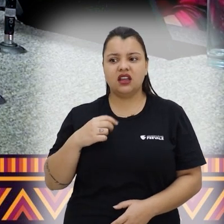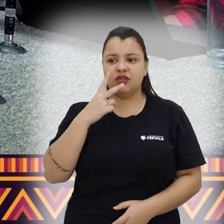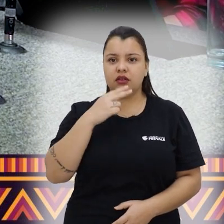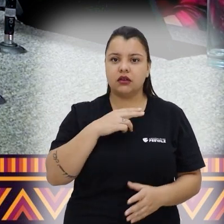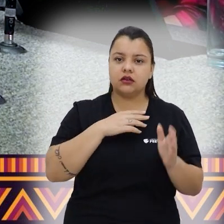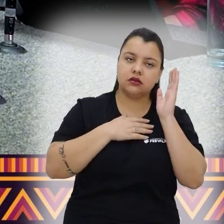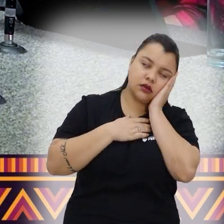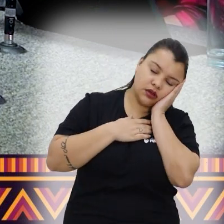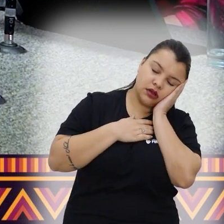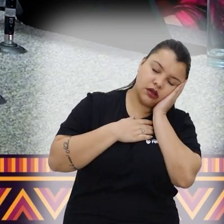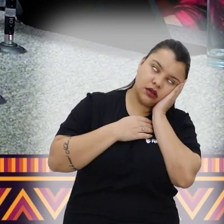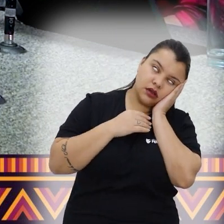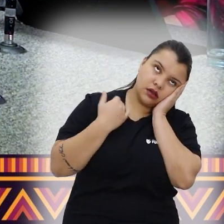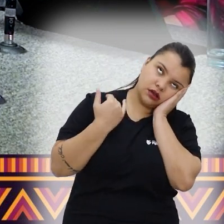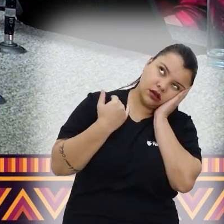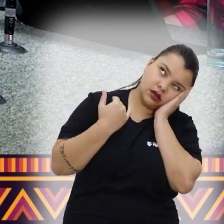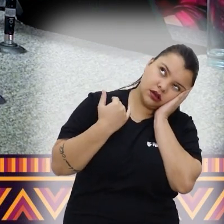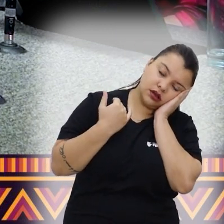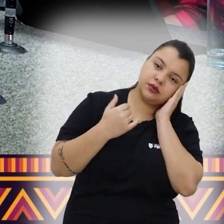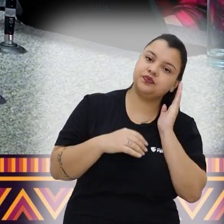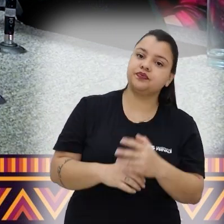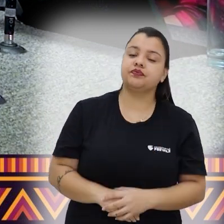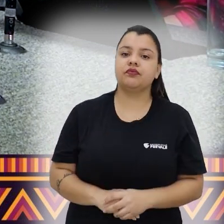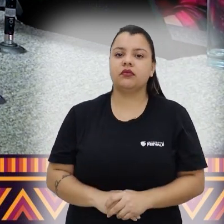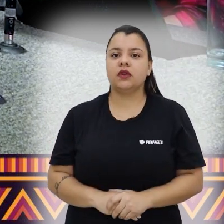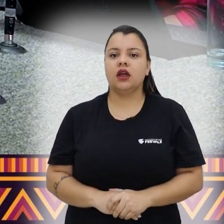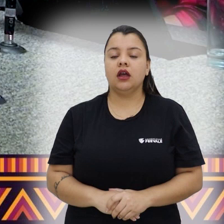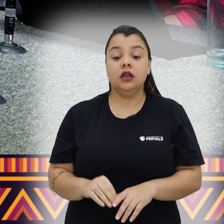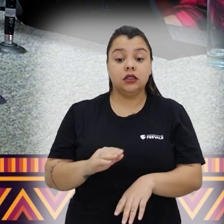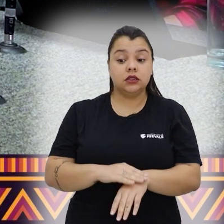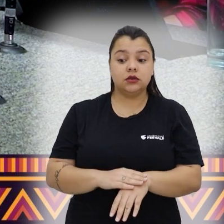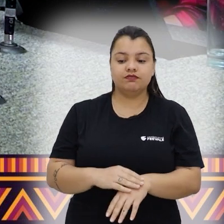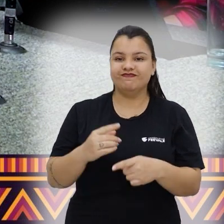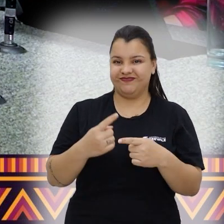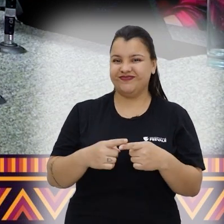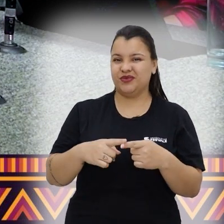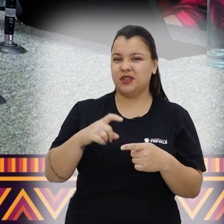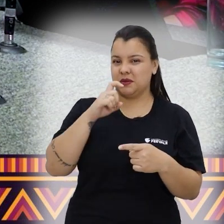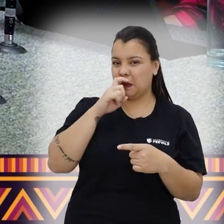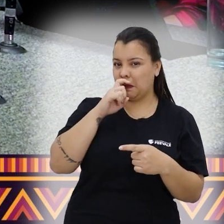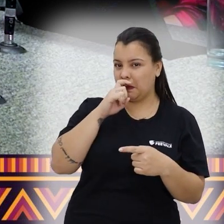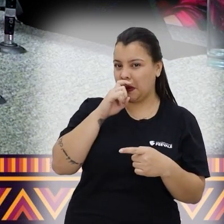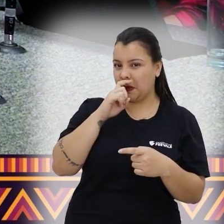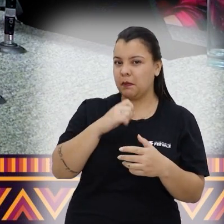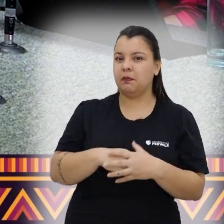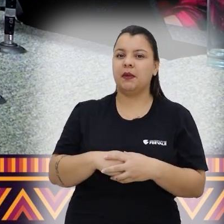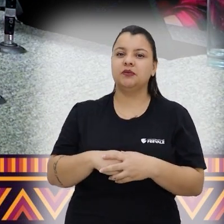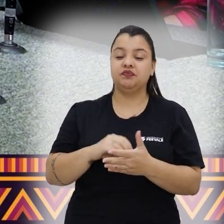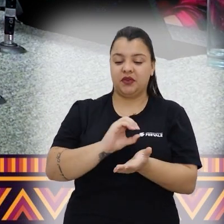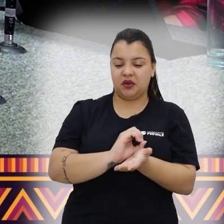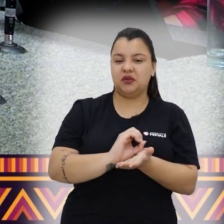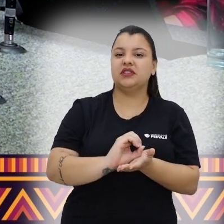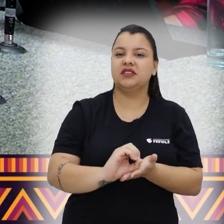morto, assim. E aí, neste momento, por isso que eu falo que o meu pai era esse sujeito orgânico, né? É vivo ainda,